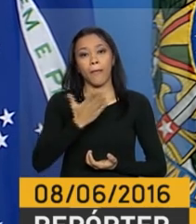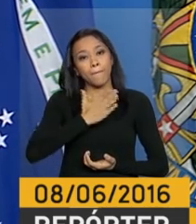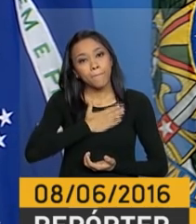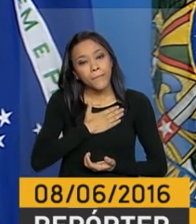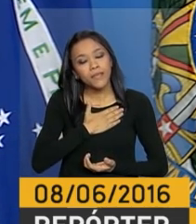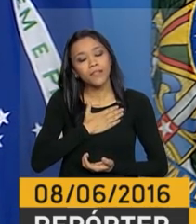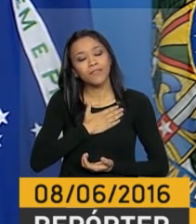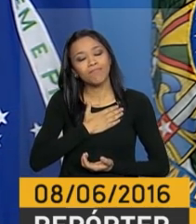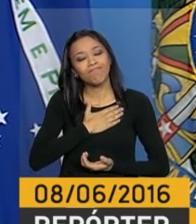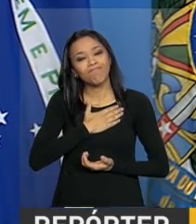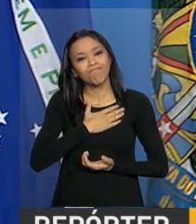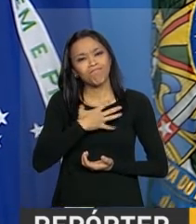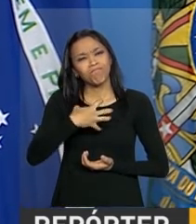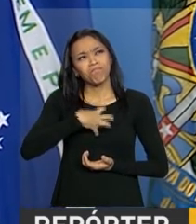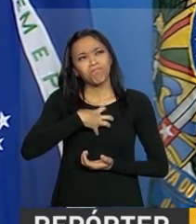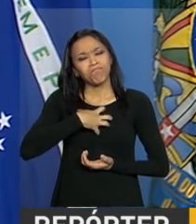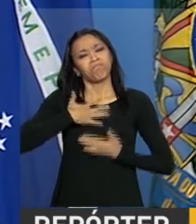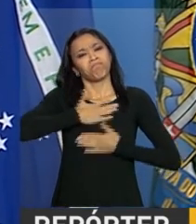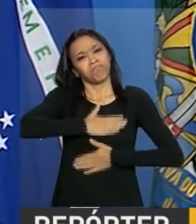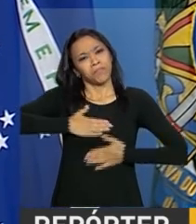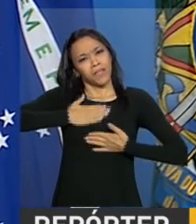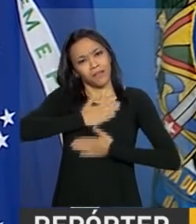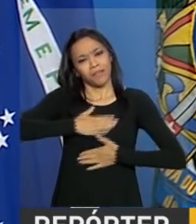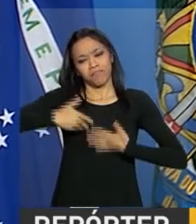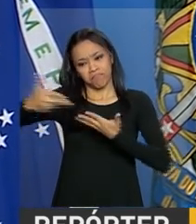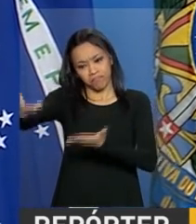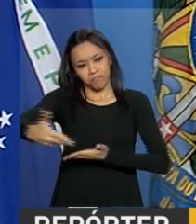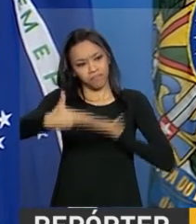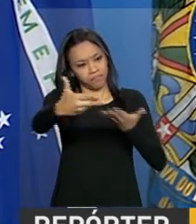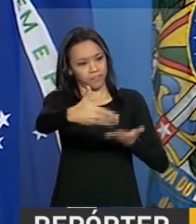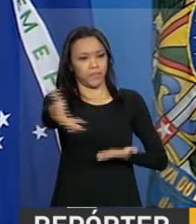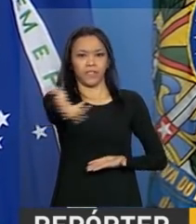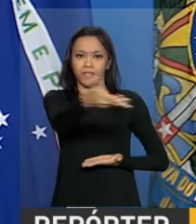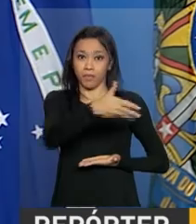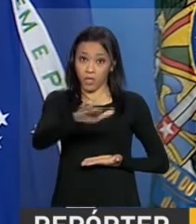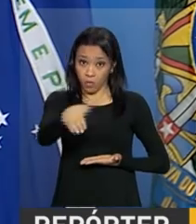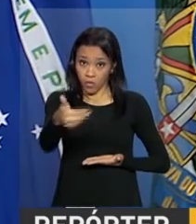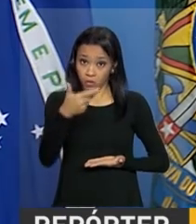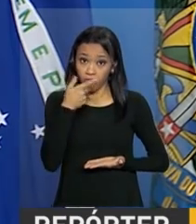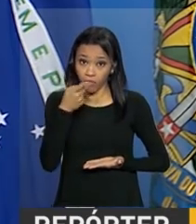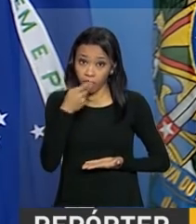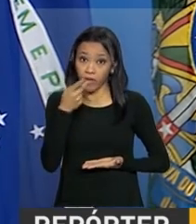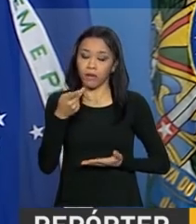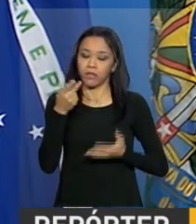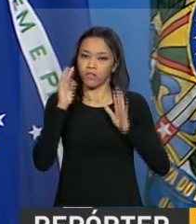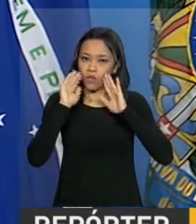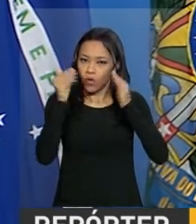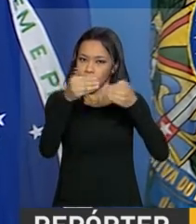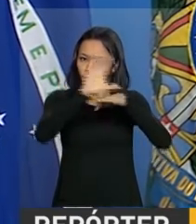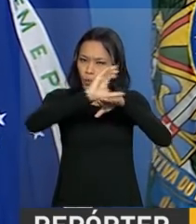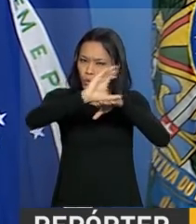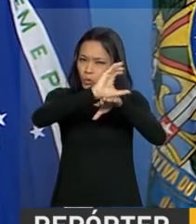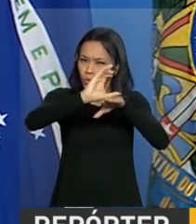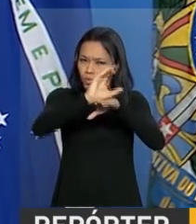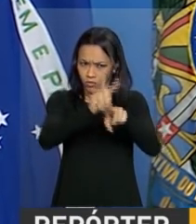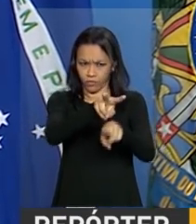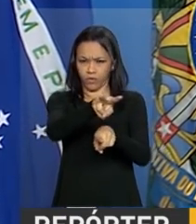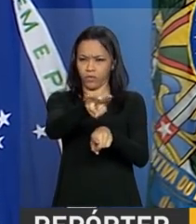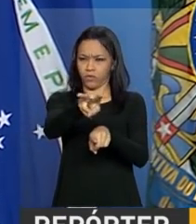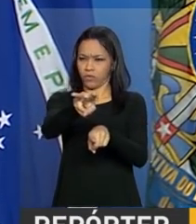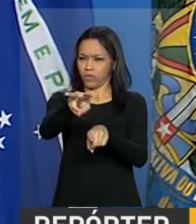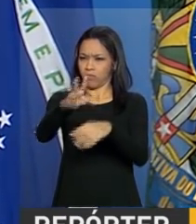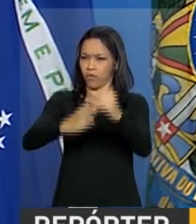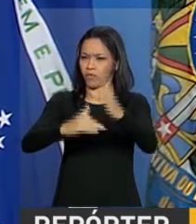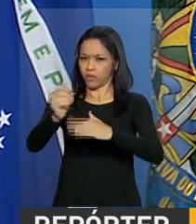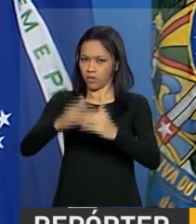profunda satisfação em recebê-los e os senhores sabem que eu sou eu falo muito na Constituição né Eu tenho um visto profissional né flor eu